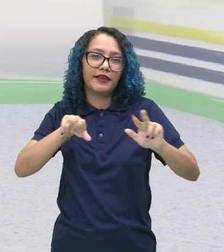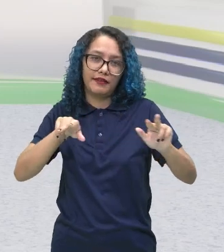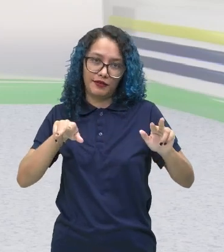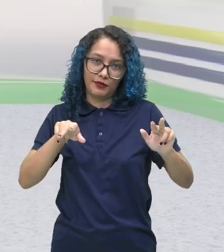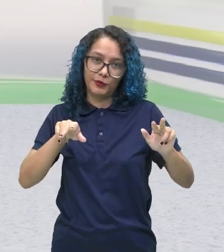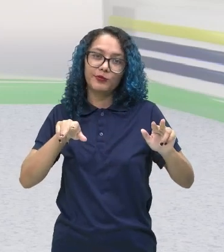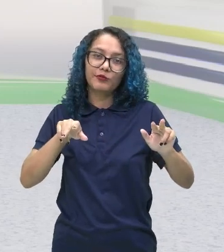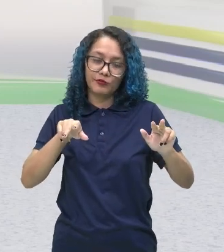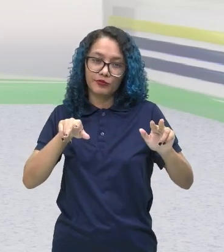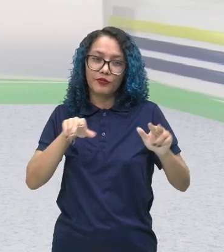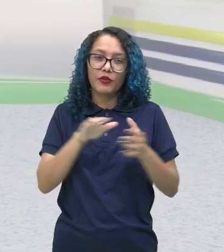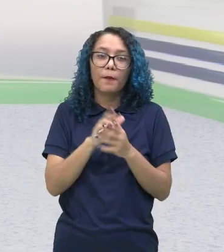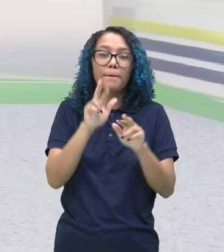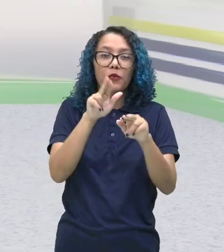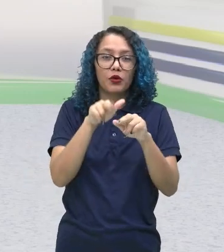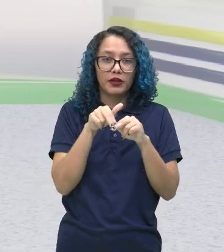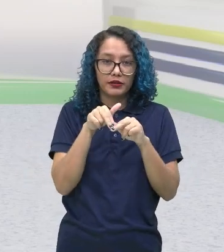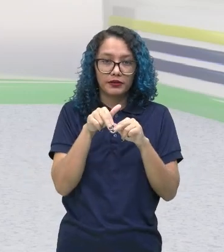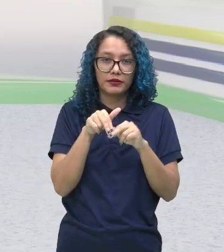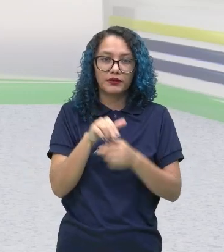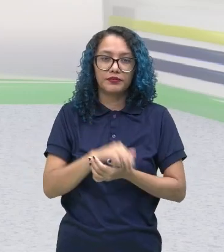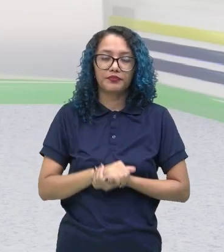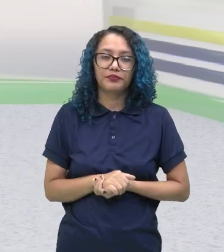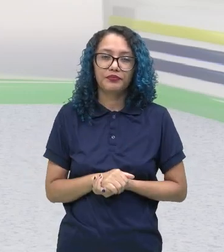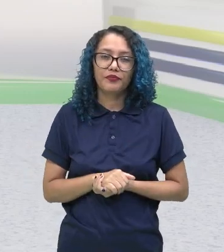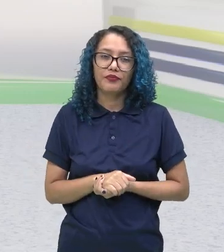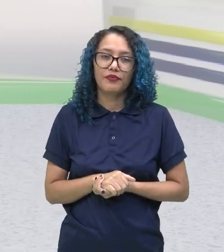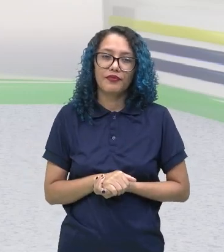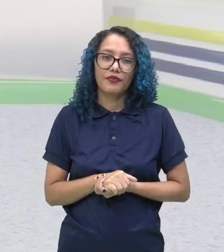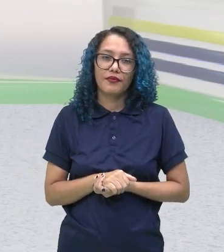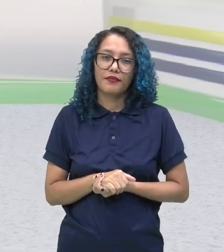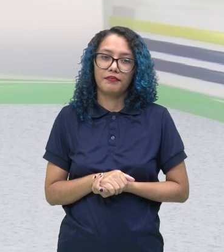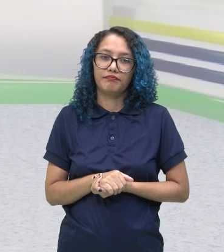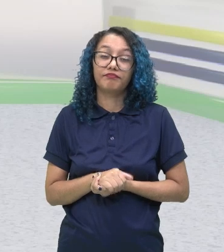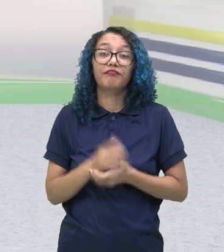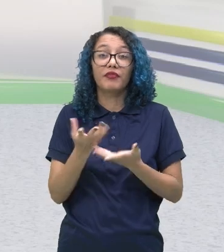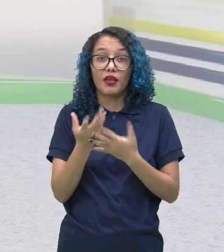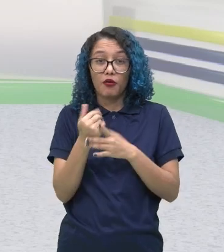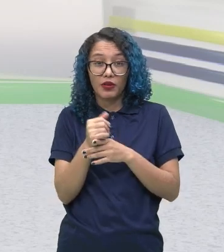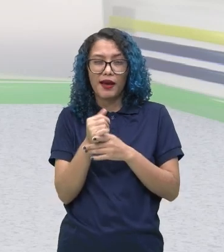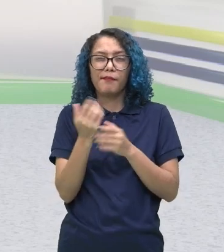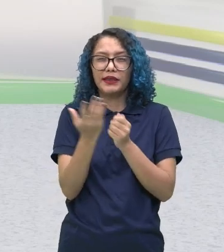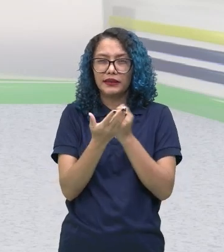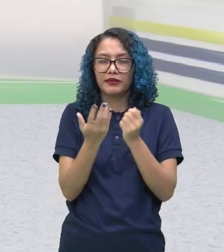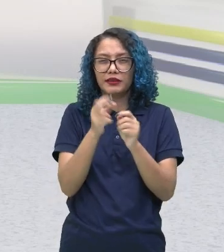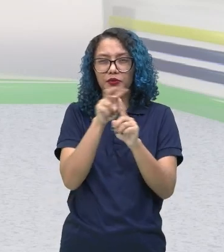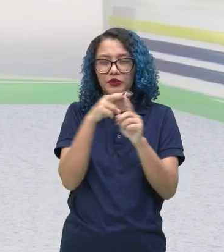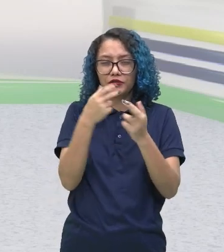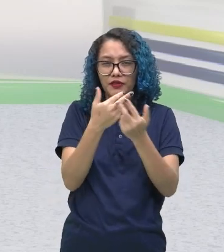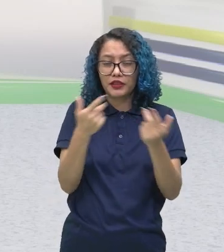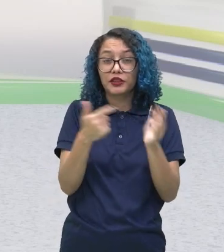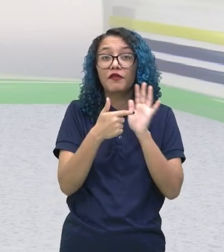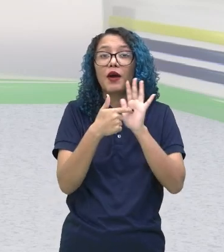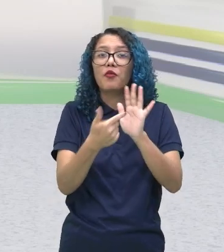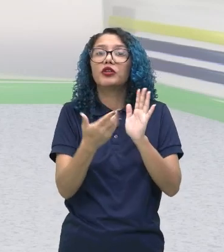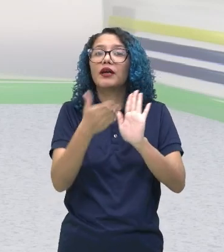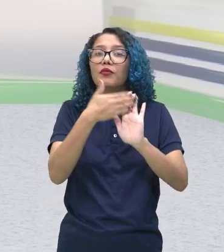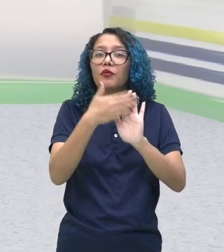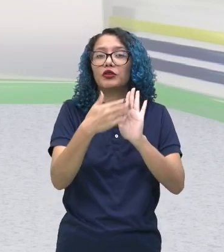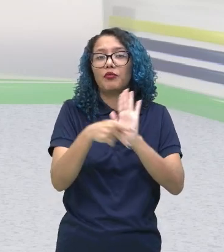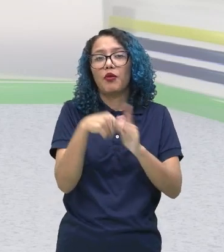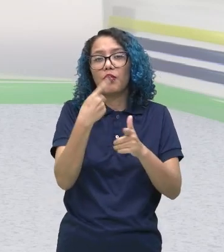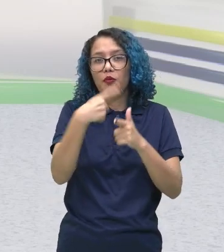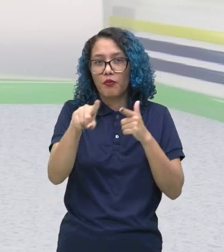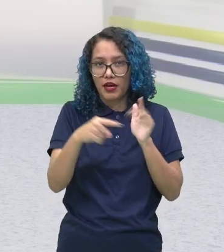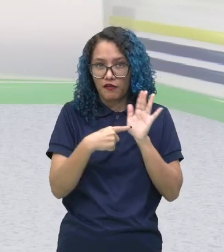Então, diante dessas perspectivas diferentes, nós vamos trazer aqui para vocês a proposta que o MEC fez. Então, coloca aqui